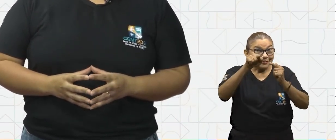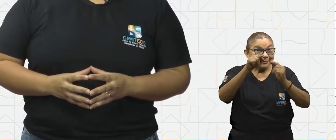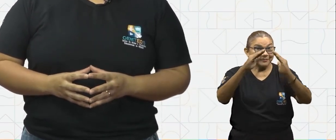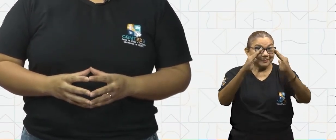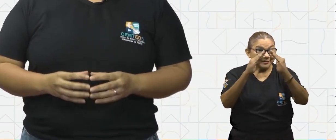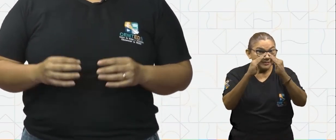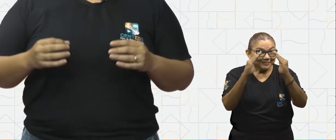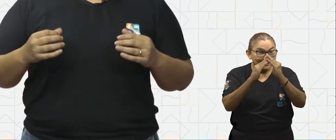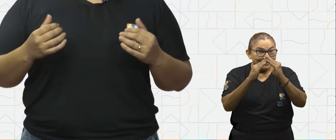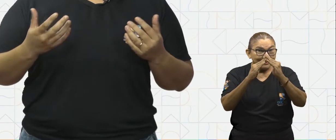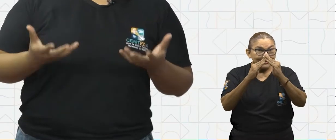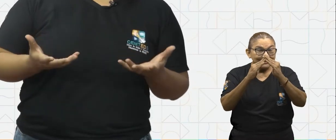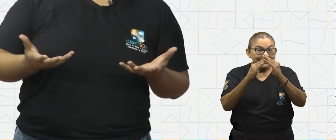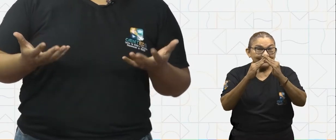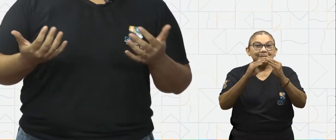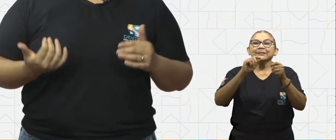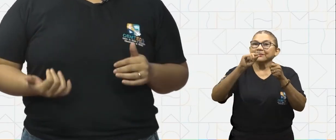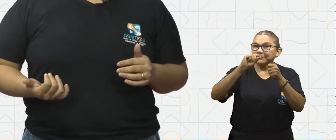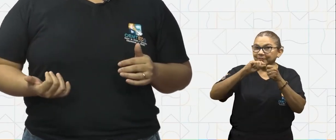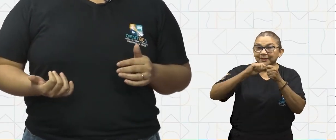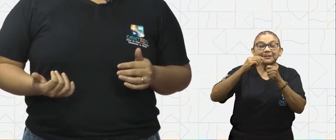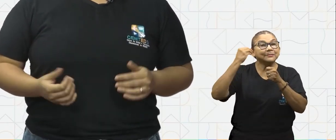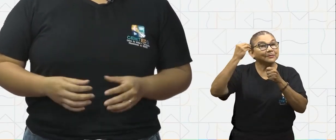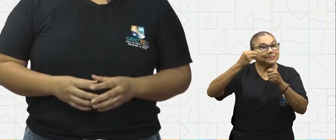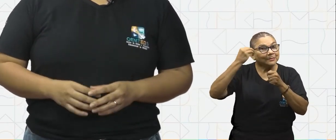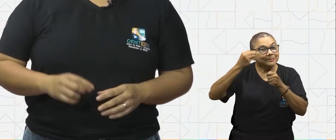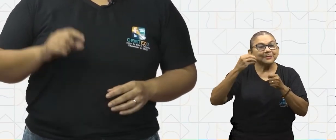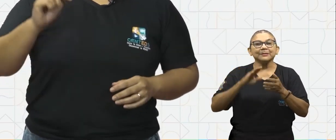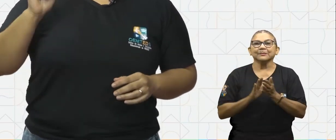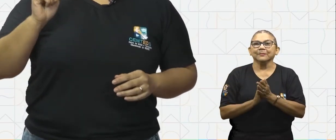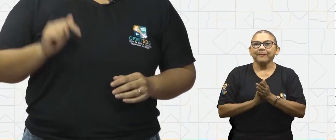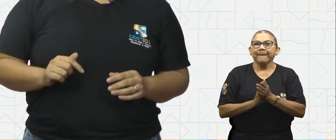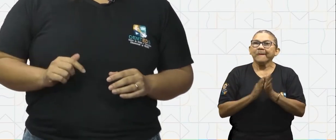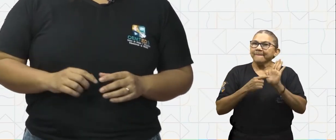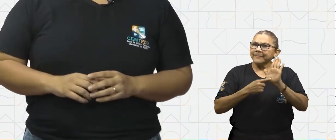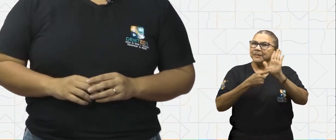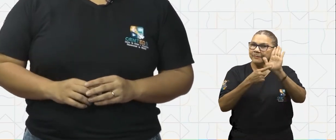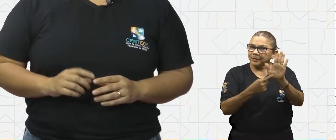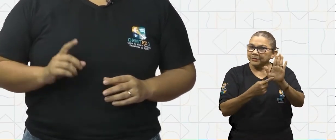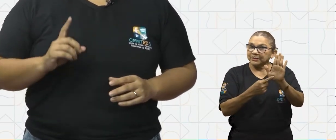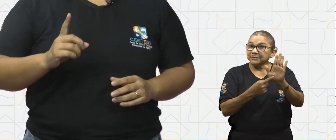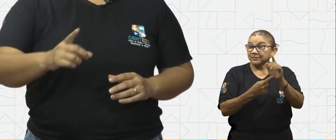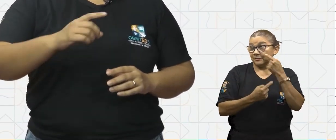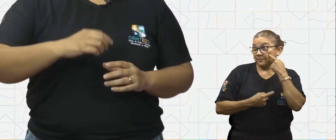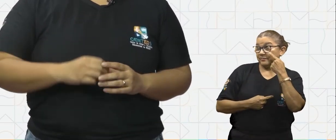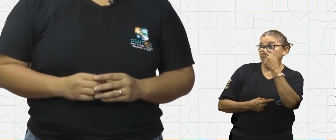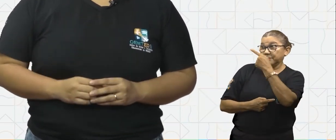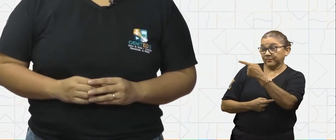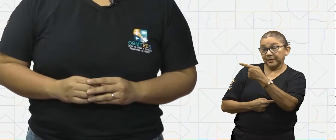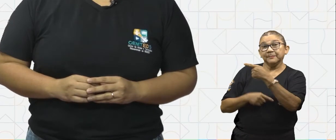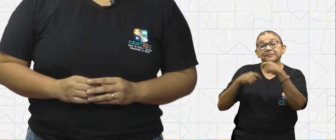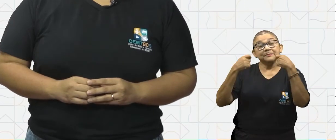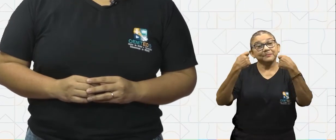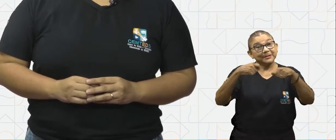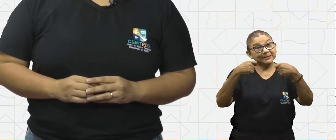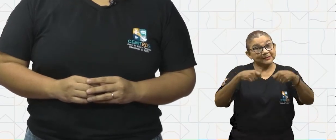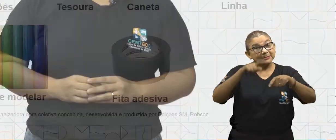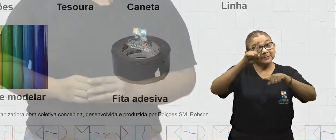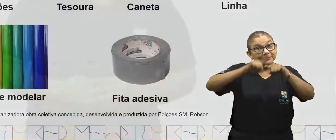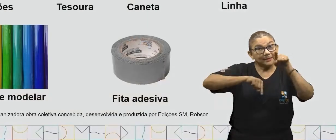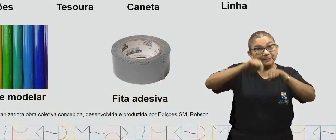que representará a entrada e saída de ar. Para este experimento, você vai precisar dos